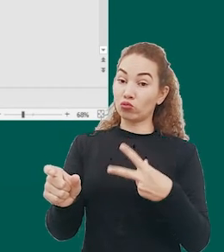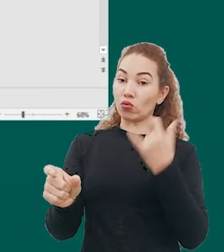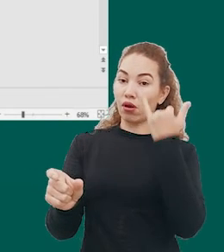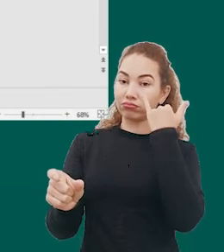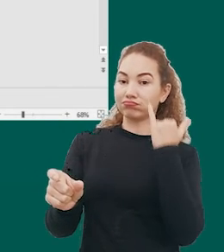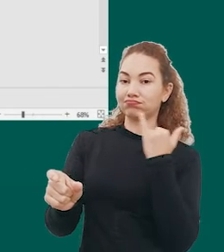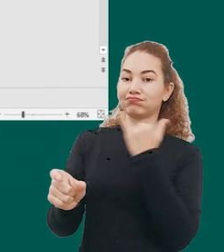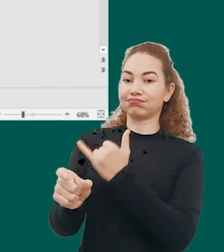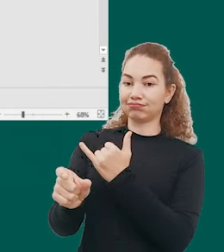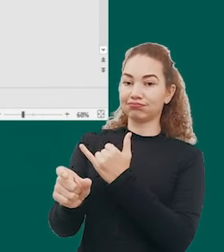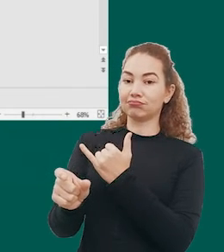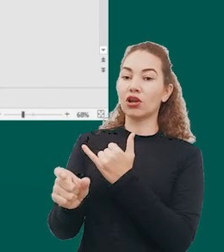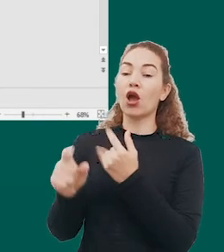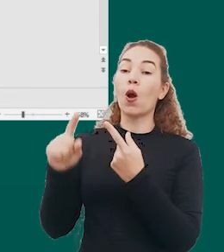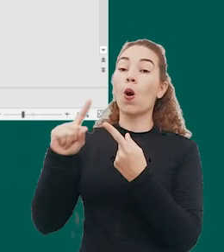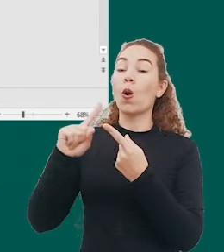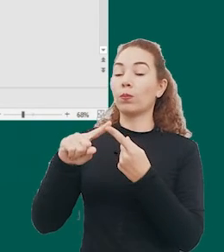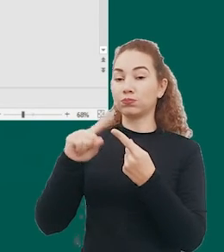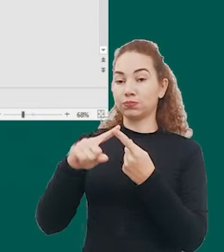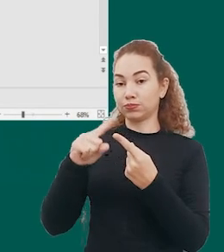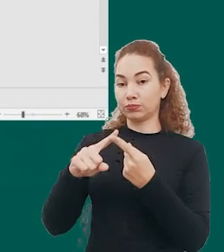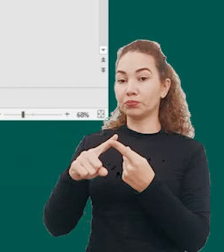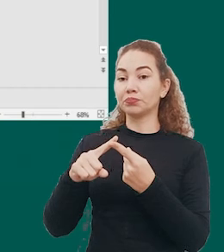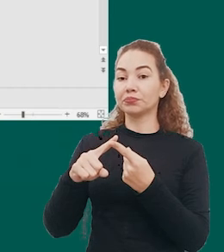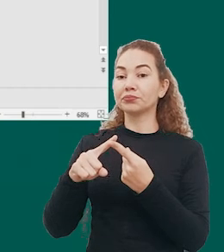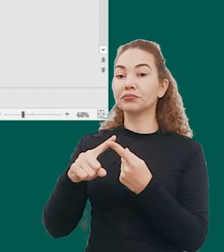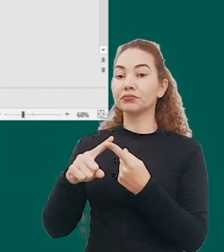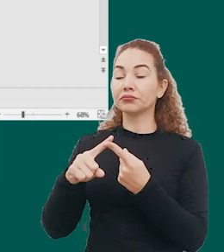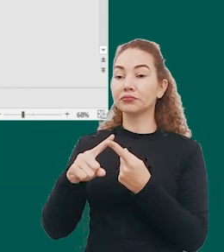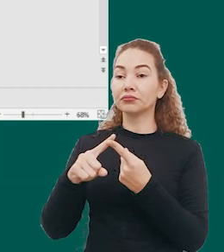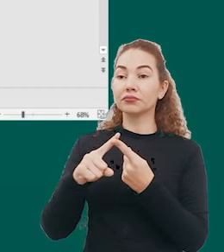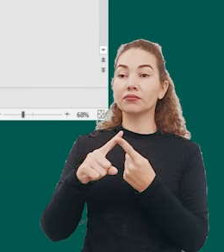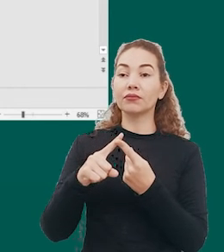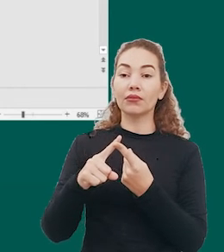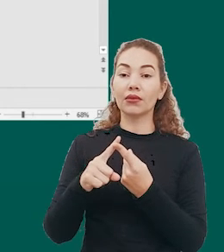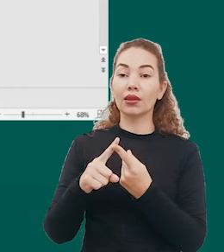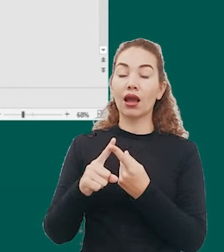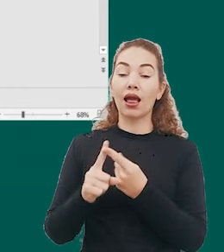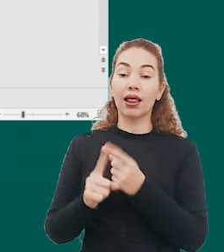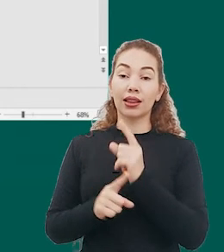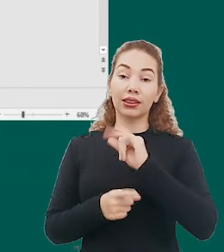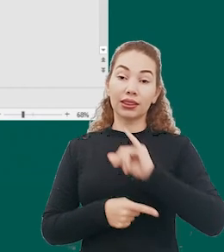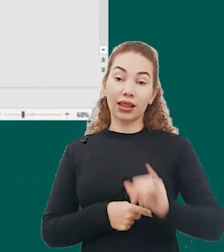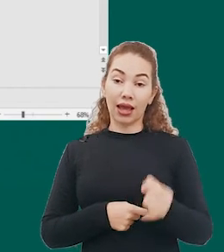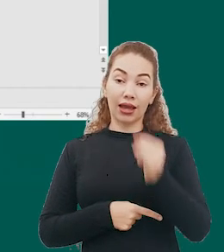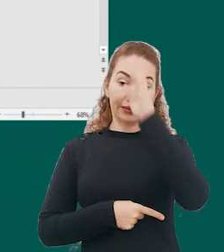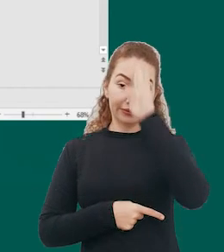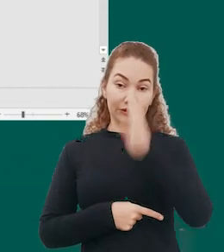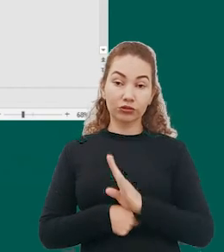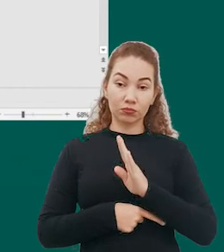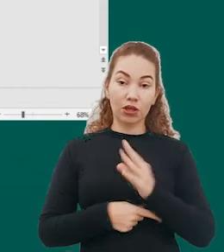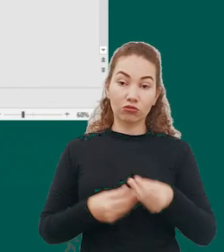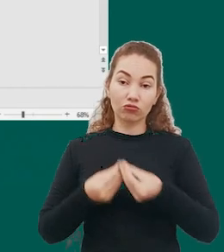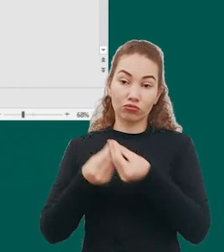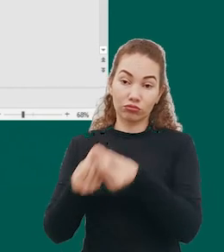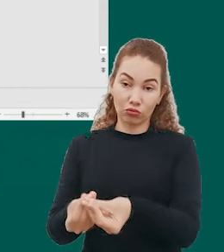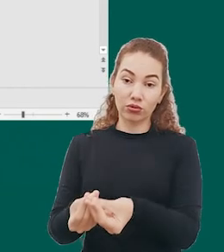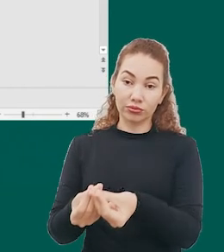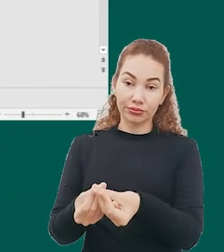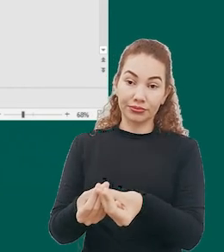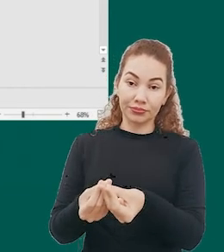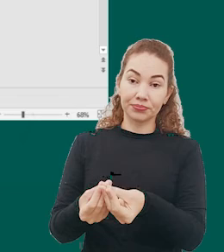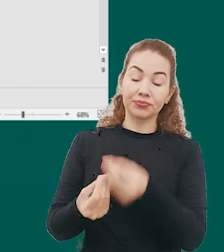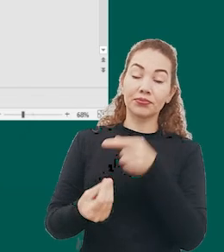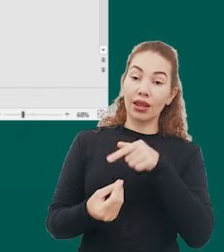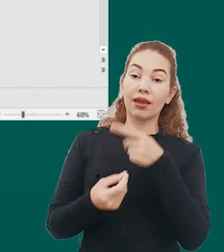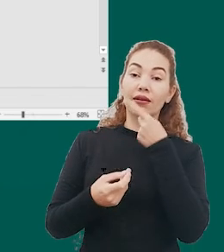informações. Uma lá nos rendimentos isentos, lá nas doações, certo? Aonde